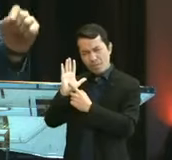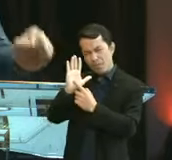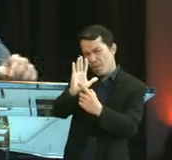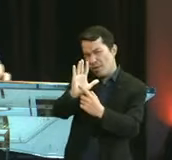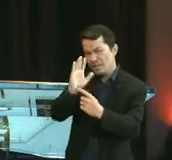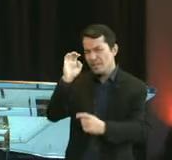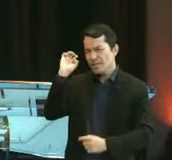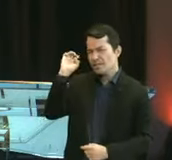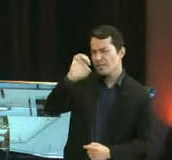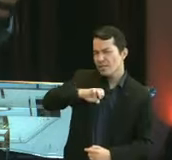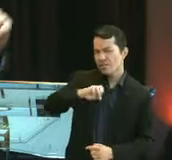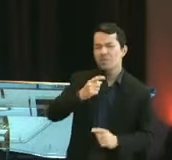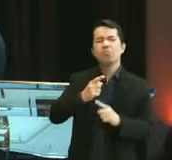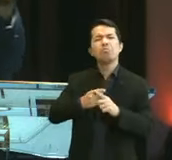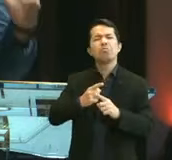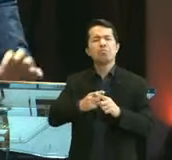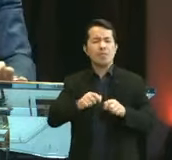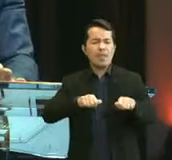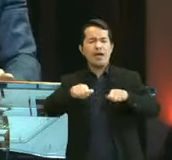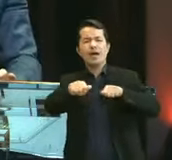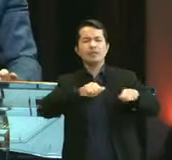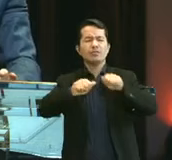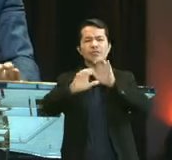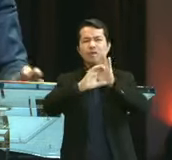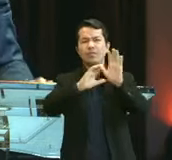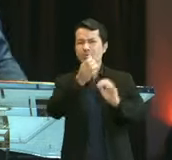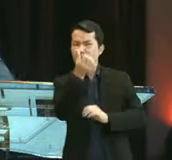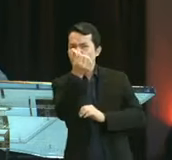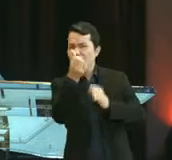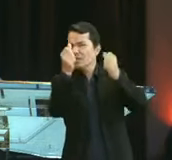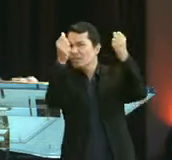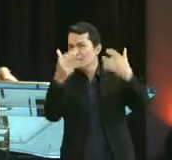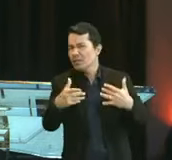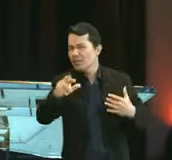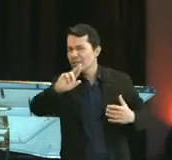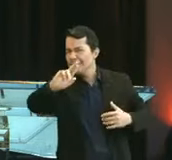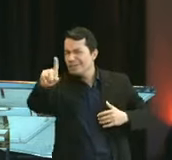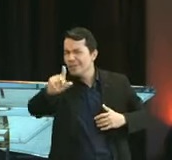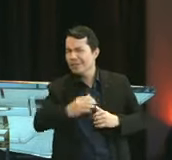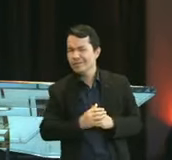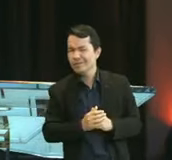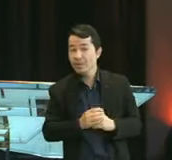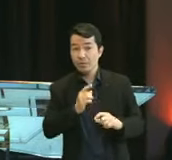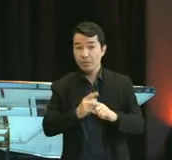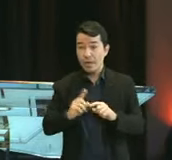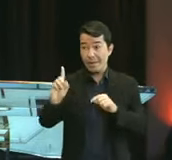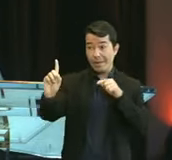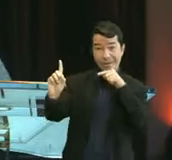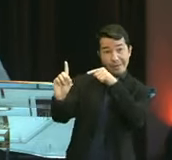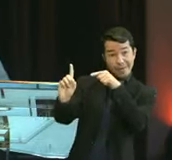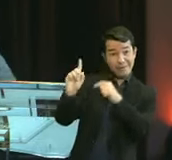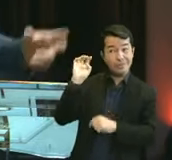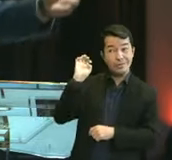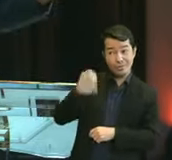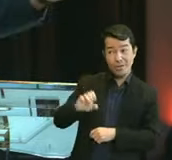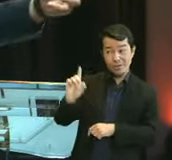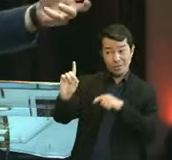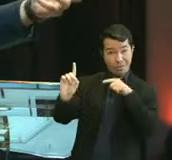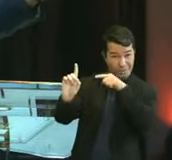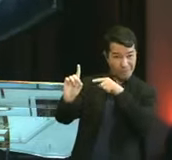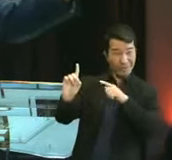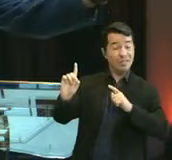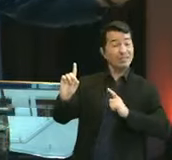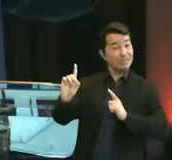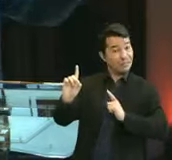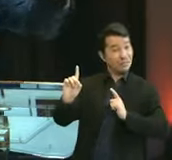algo caracterizava, algo chamava atenção na vida daquele homem. E é interessante porque a palavra